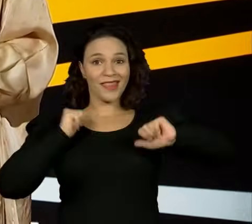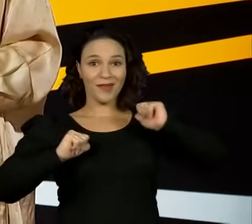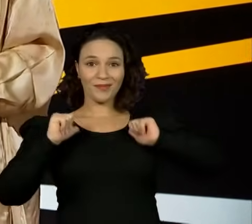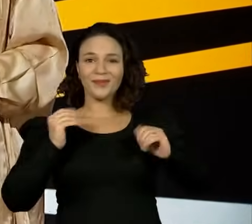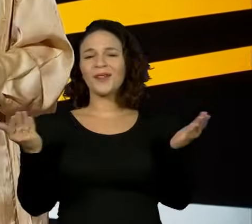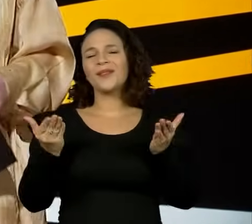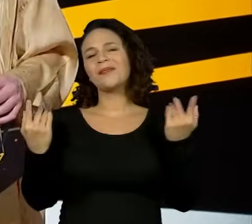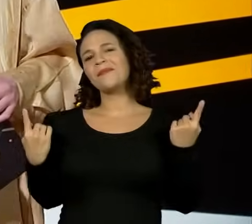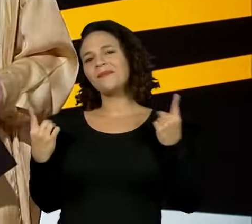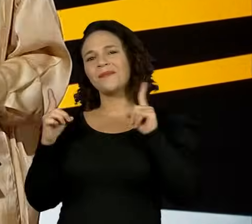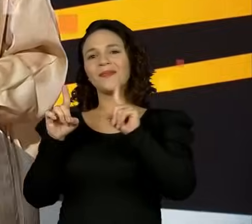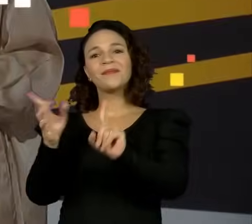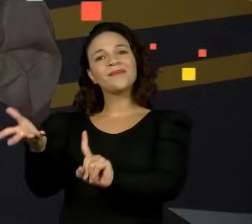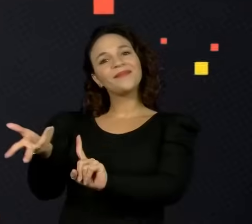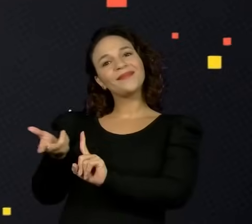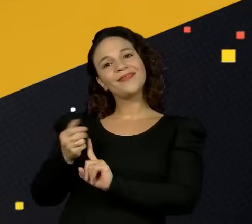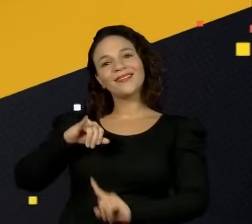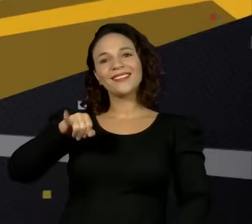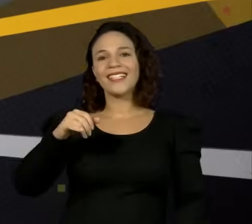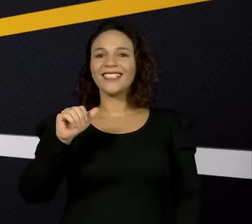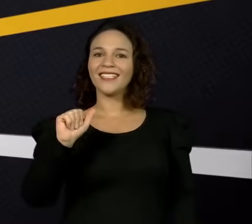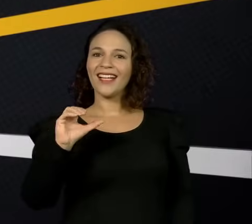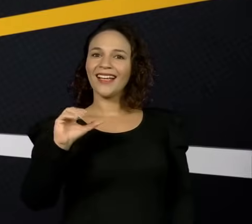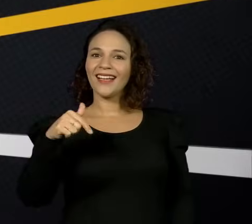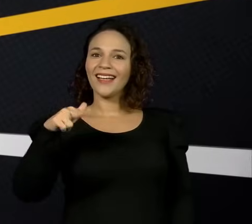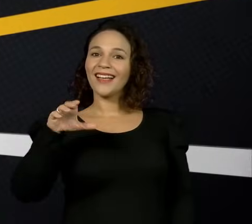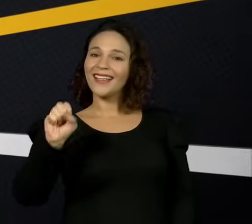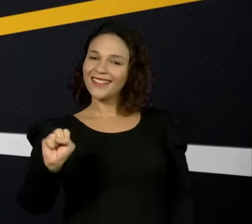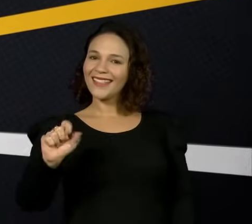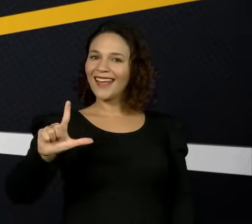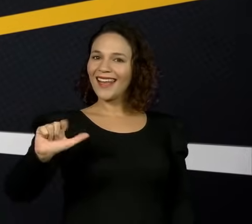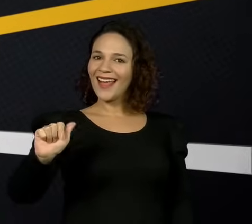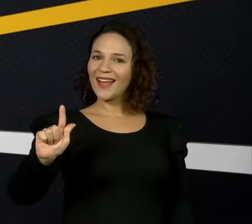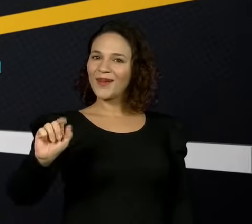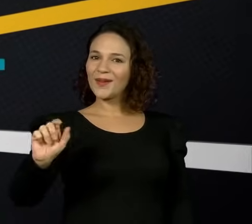de receber Jacques Lagoa.